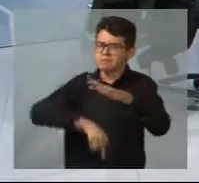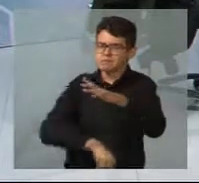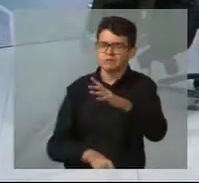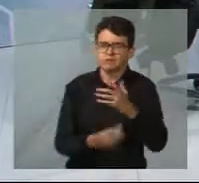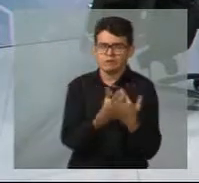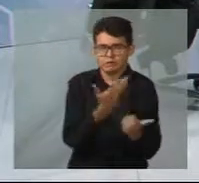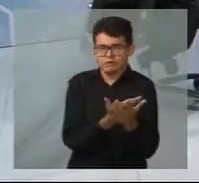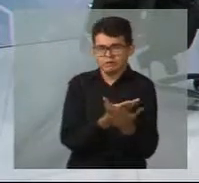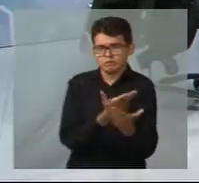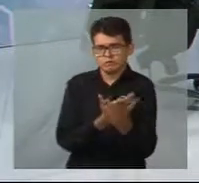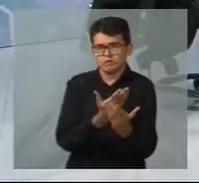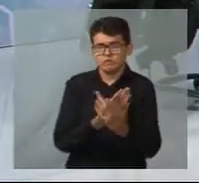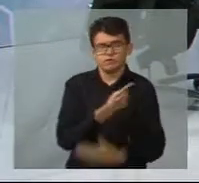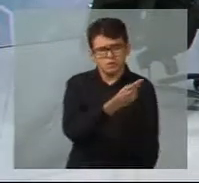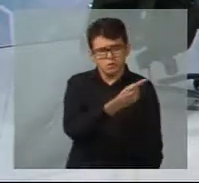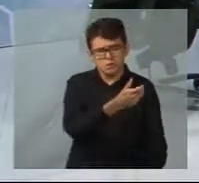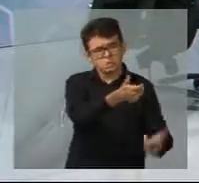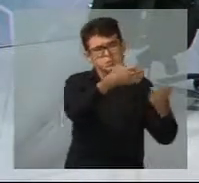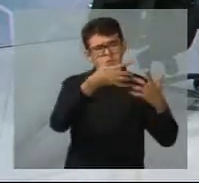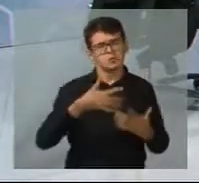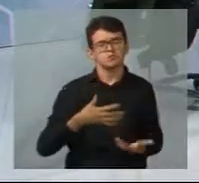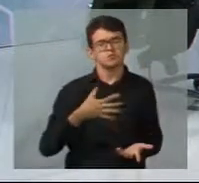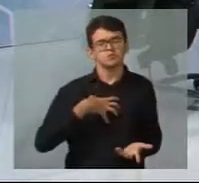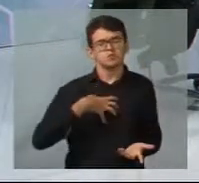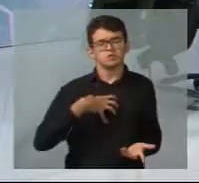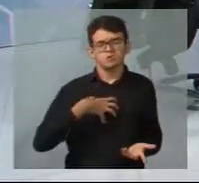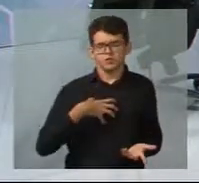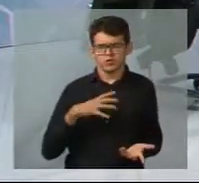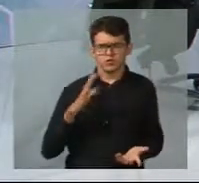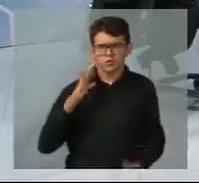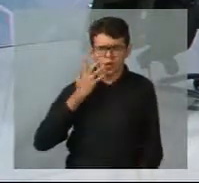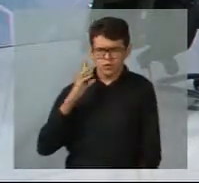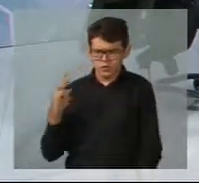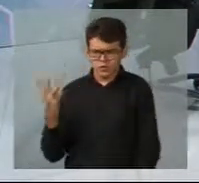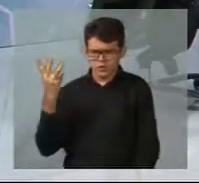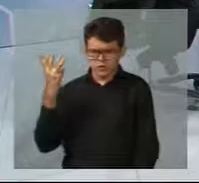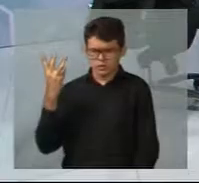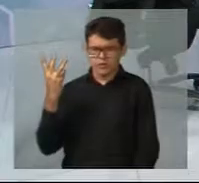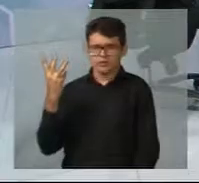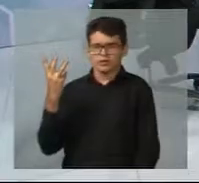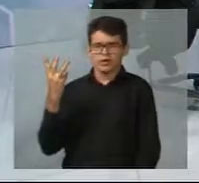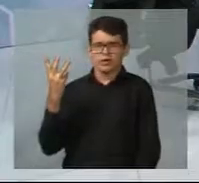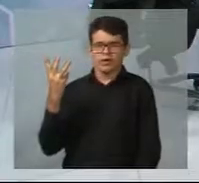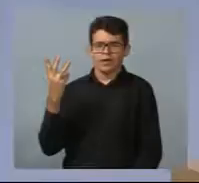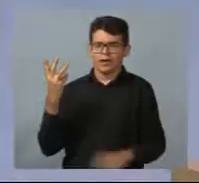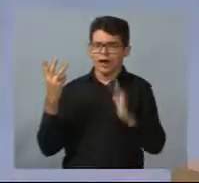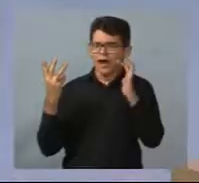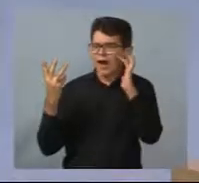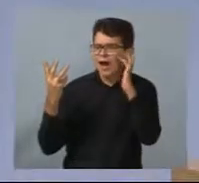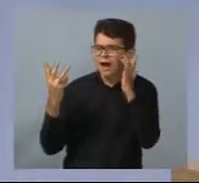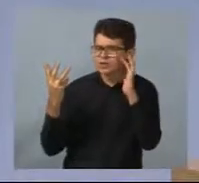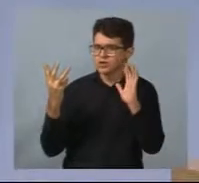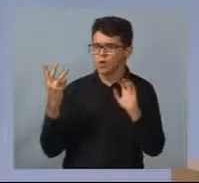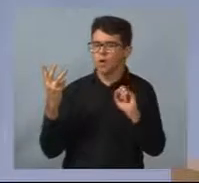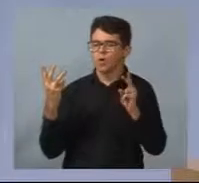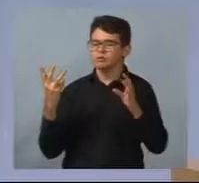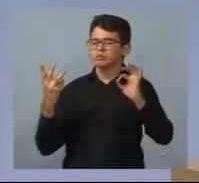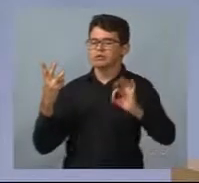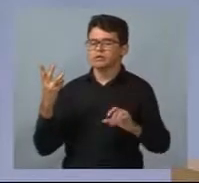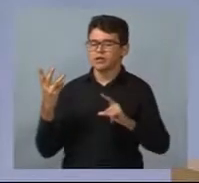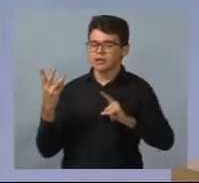Roberto, houve isso mesmo? Faltou? Olha, eu não tenho... Foi julgado dessa perspectiva ou não? Tem os